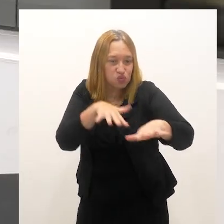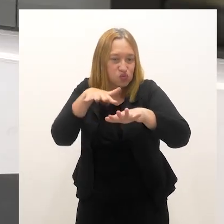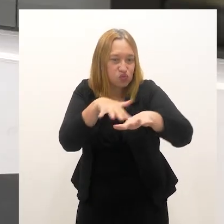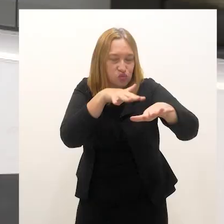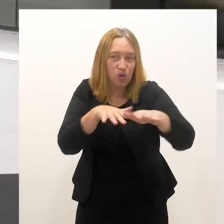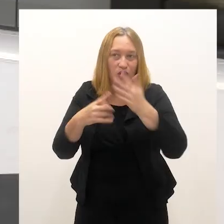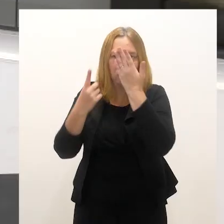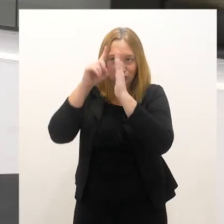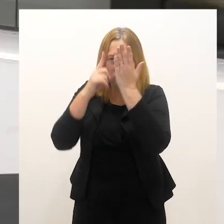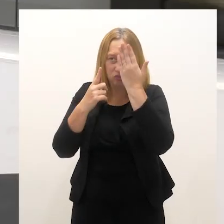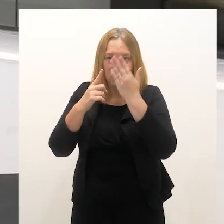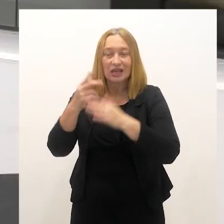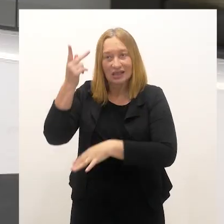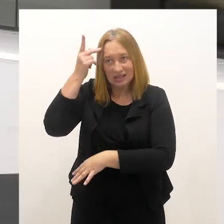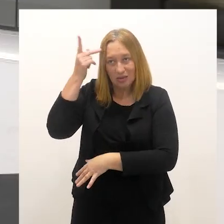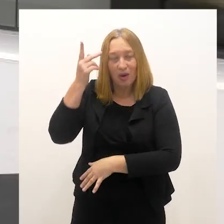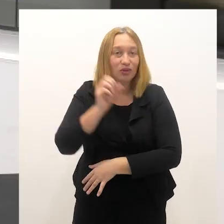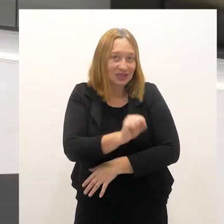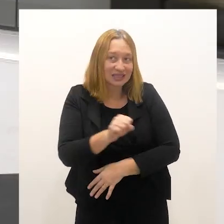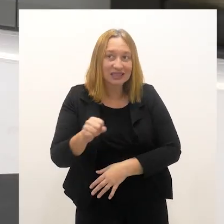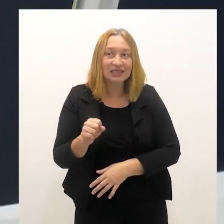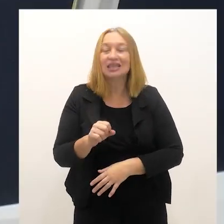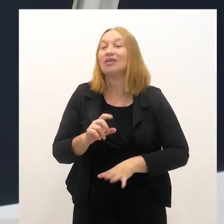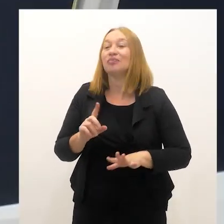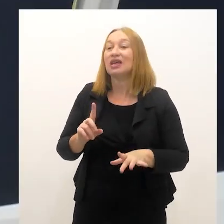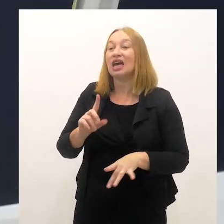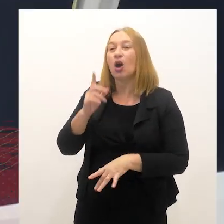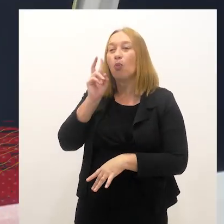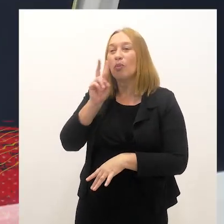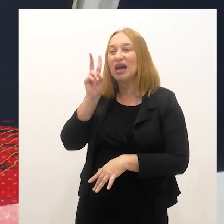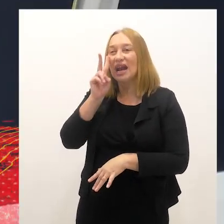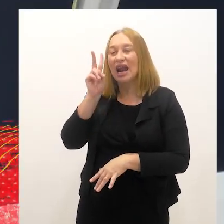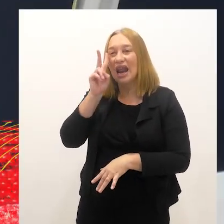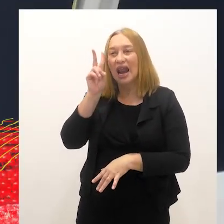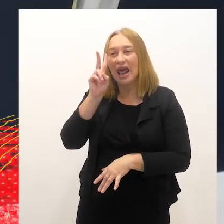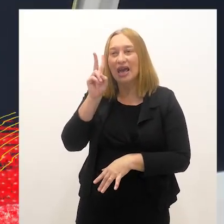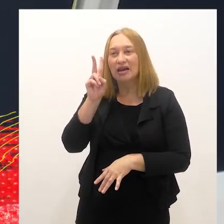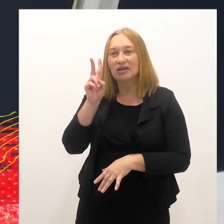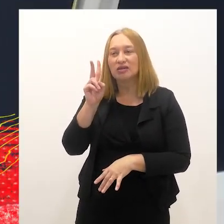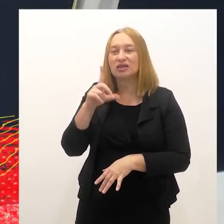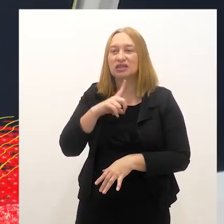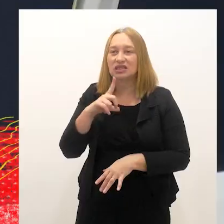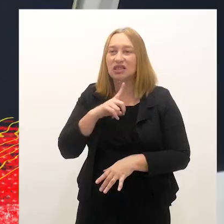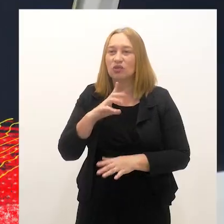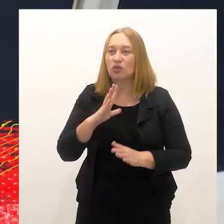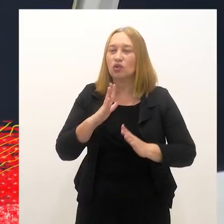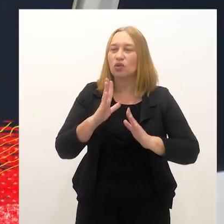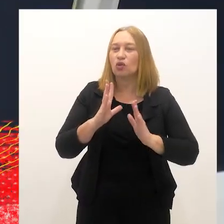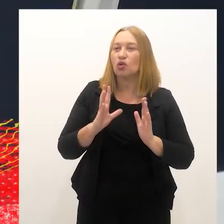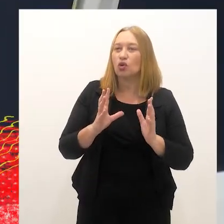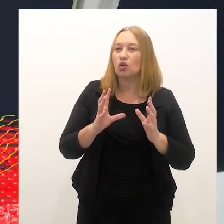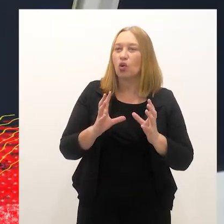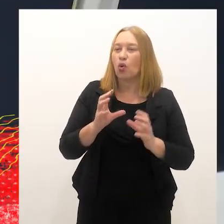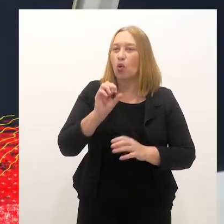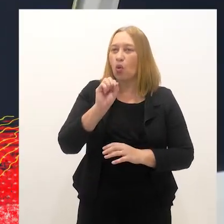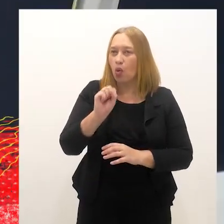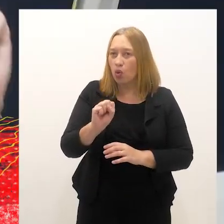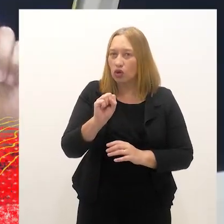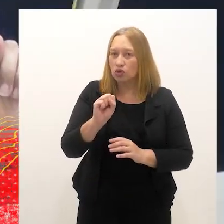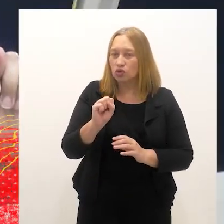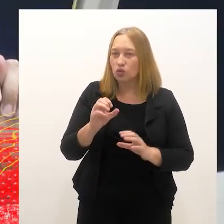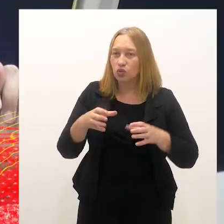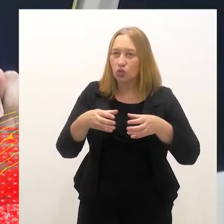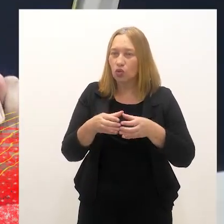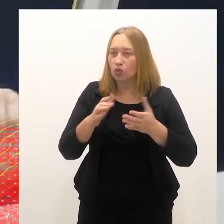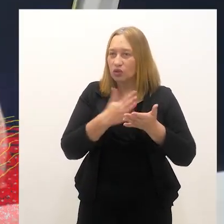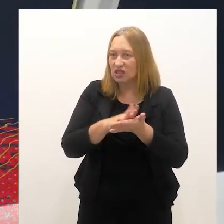desfiles das escolas de samba do Grupo Especial de São Paulo. E aí eu me lembro que tinha uma época que no Grupo Especial de São Paulo eram 8 escolas